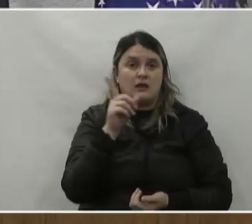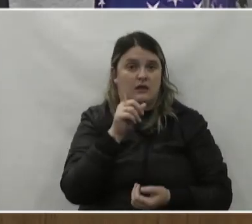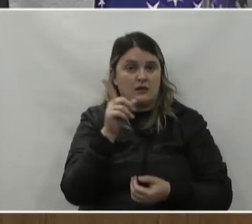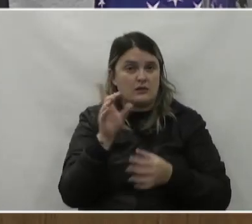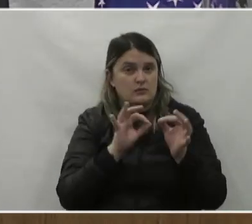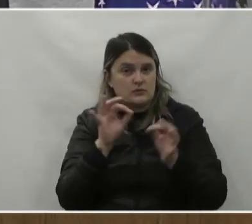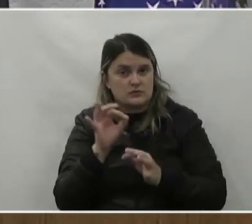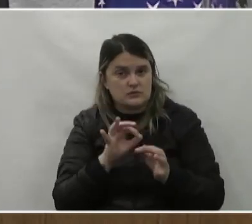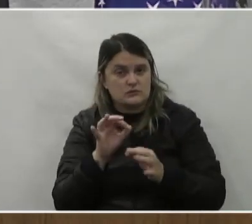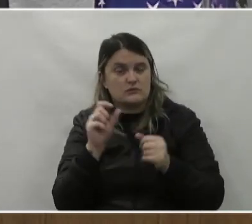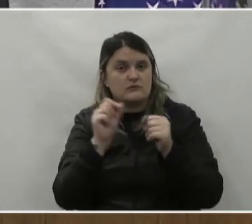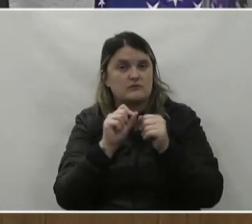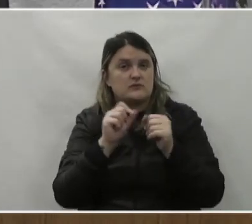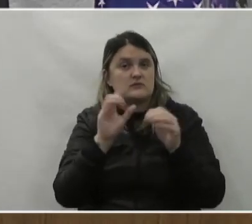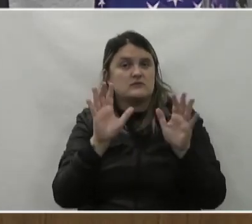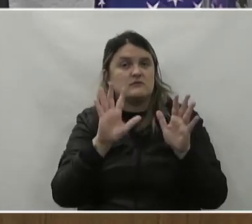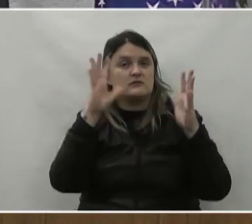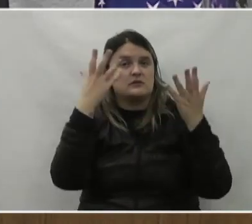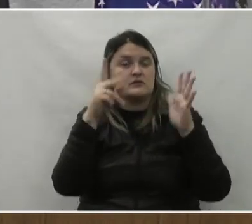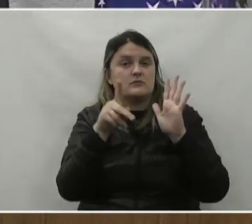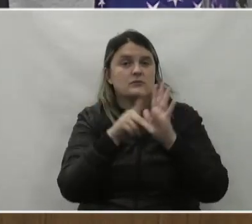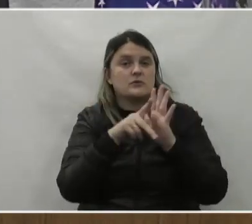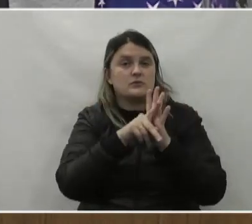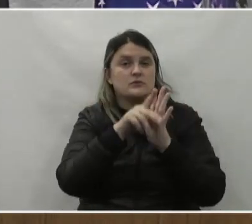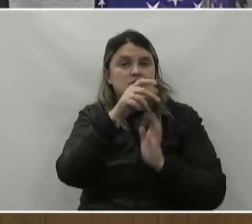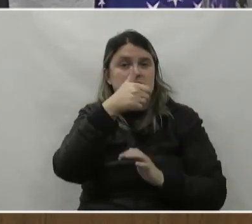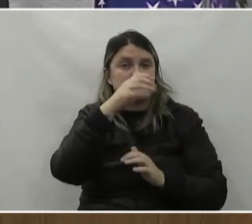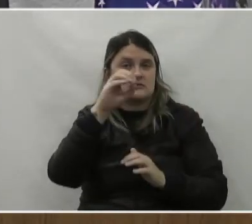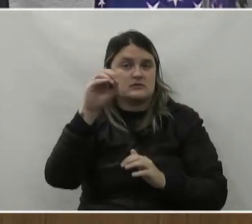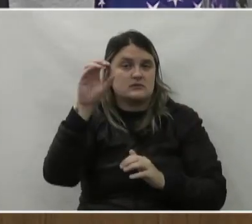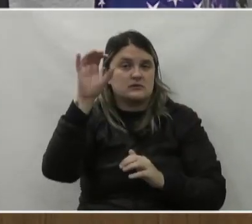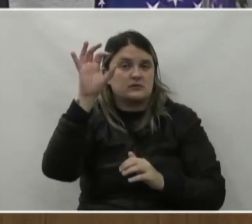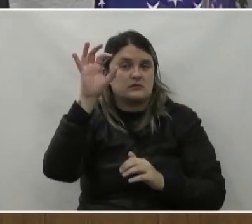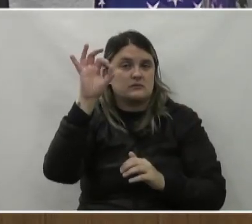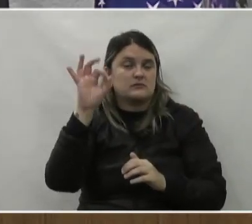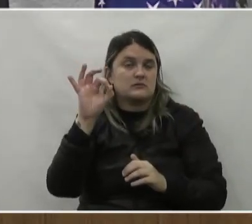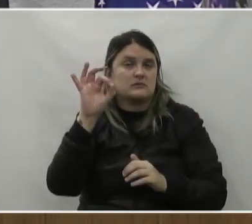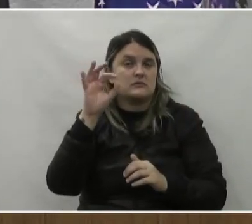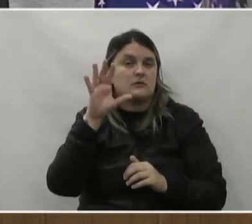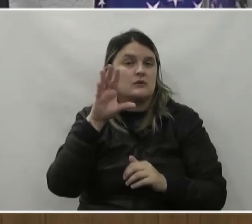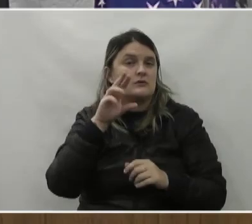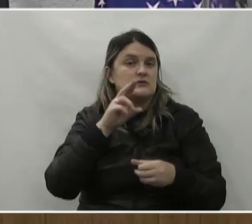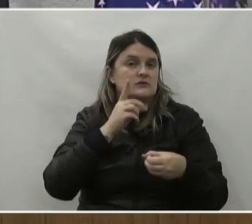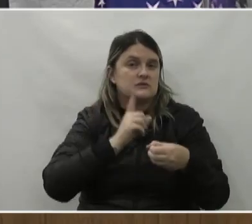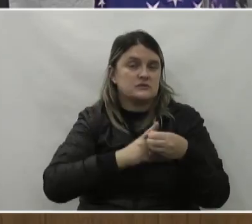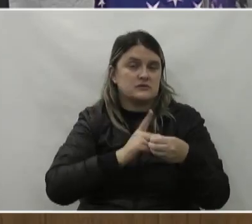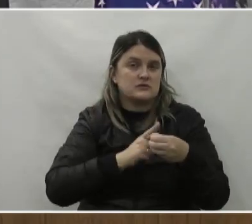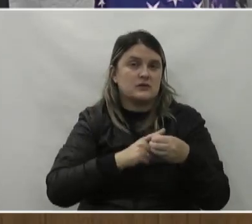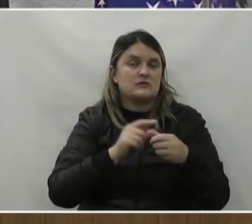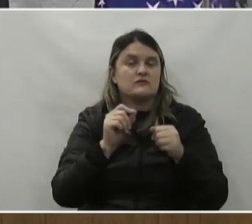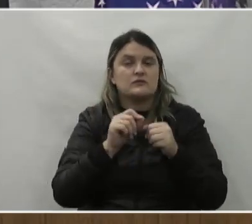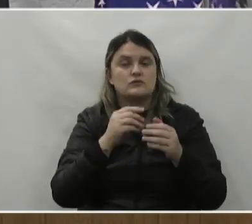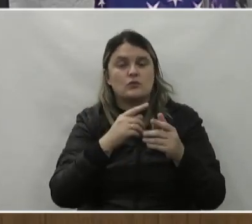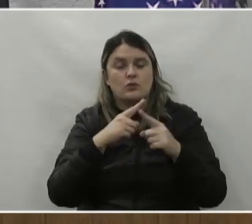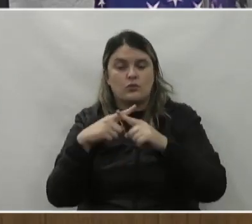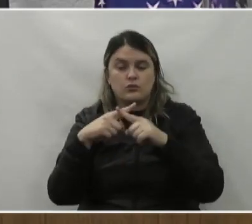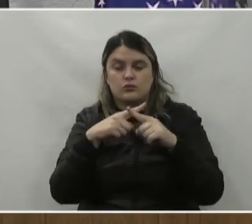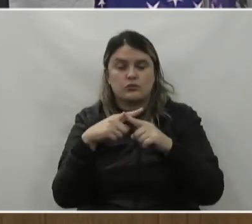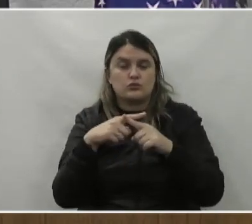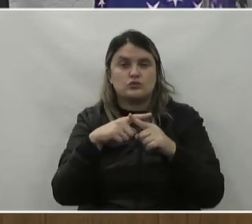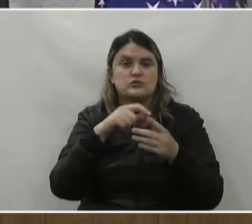do município, promoveu projetos artísticos, exposições, concursos literários e eventos